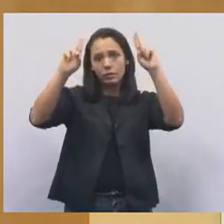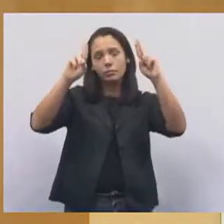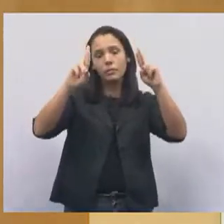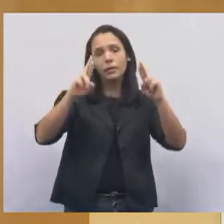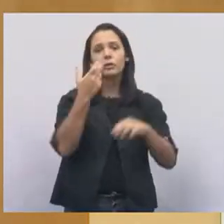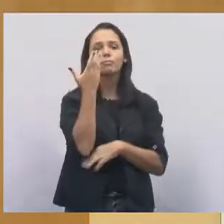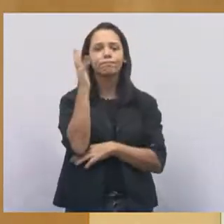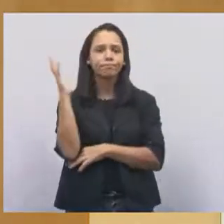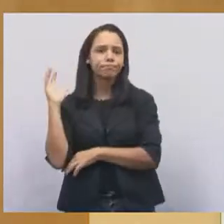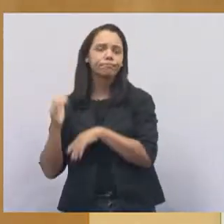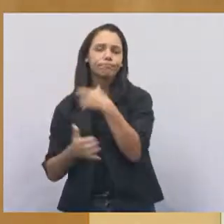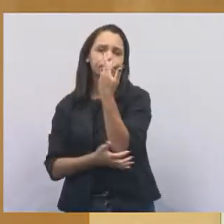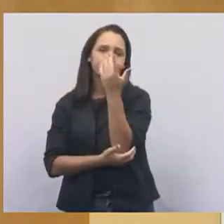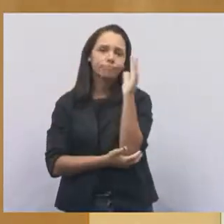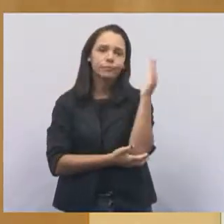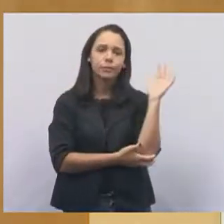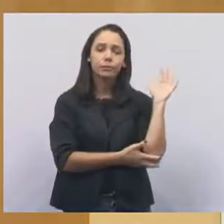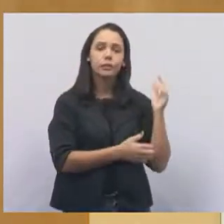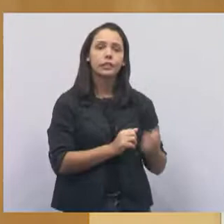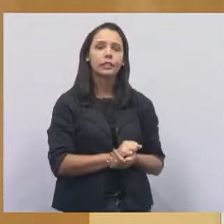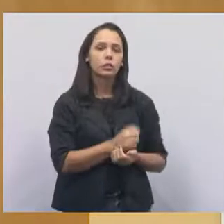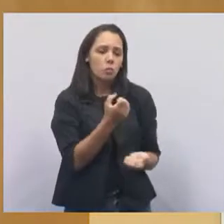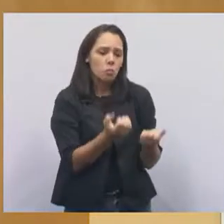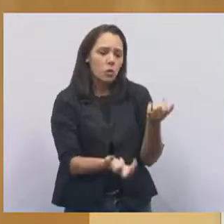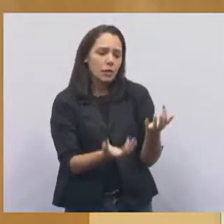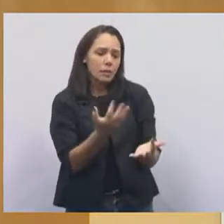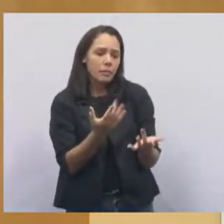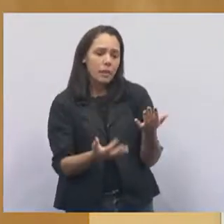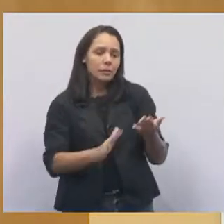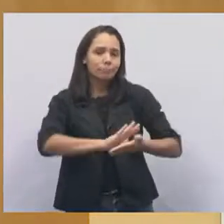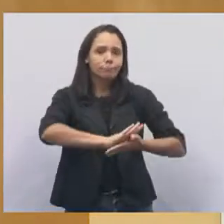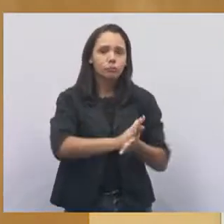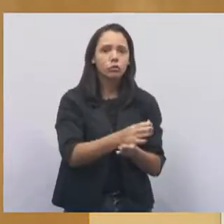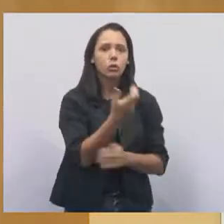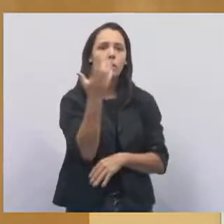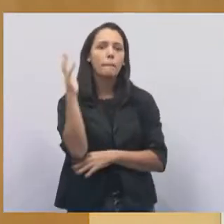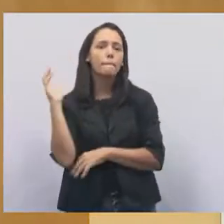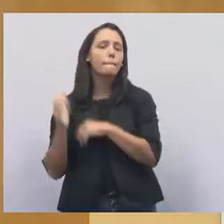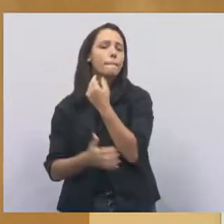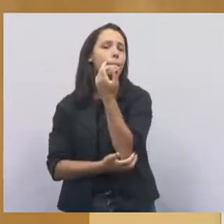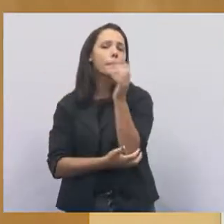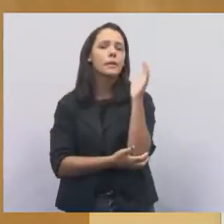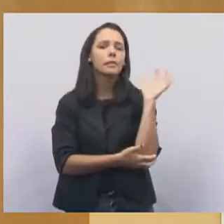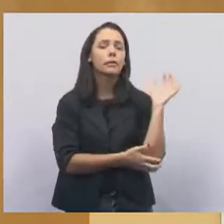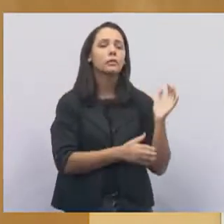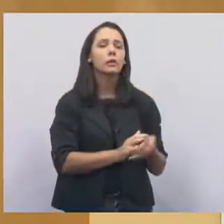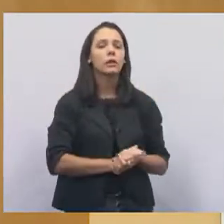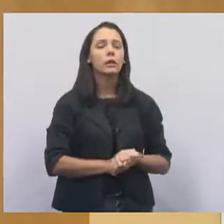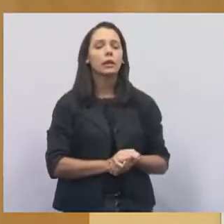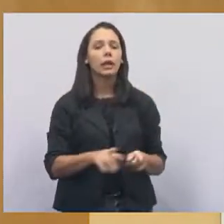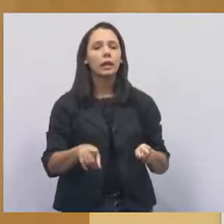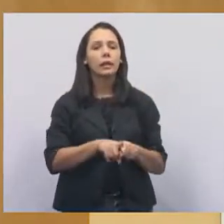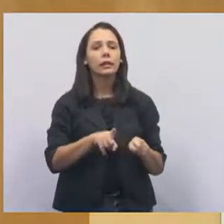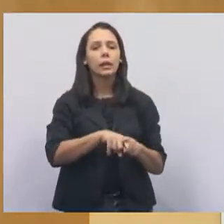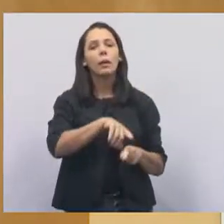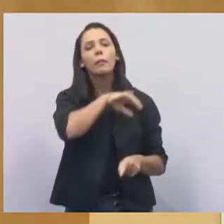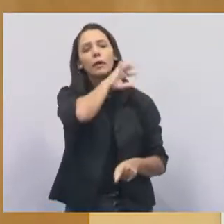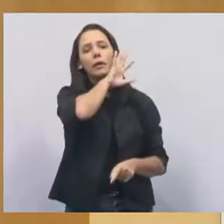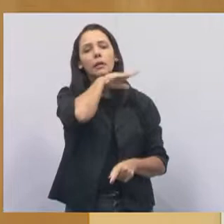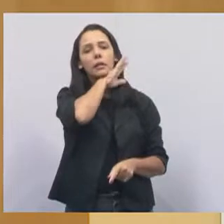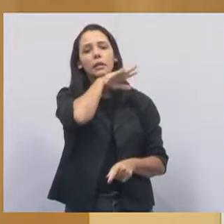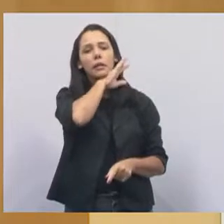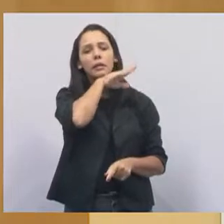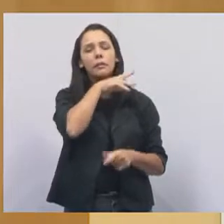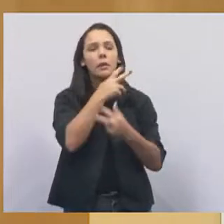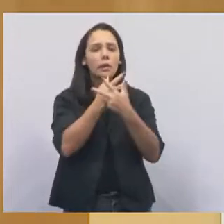faz uma queimada e que destrói o meio ambiente e nesse meio ambiente acaba matando anfíbios répteis que não consegue se locomover e